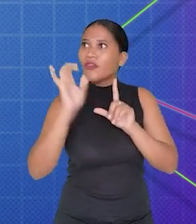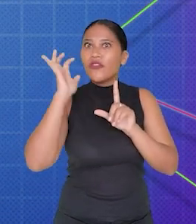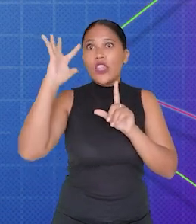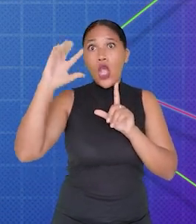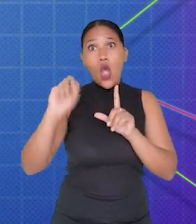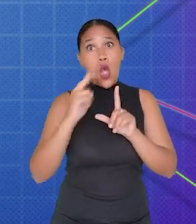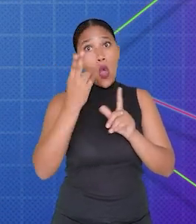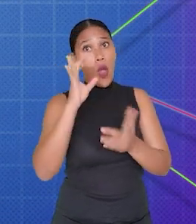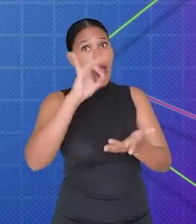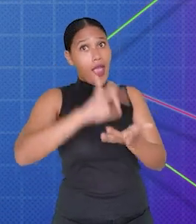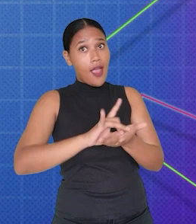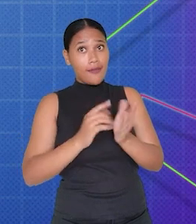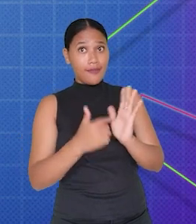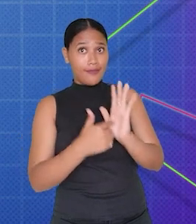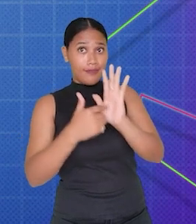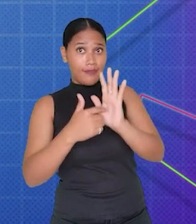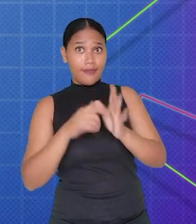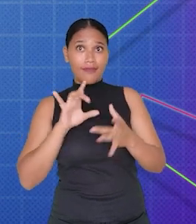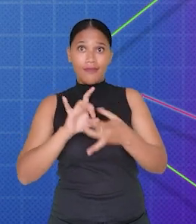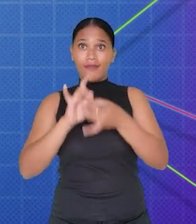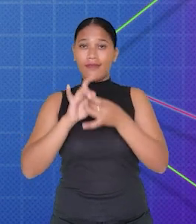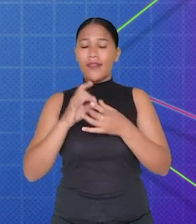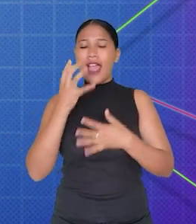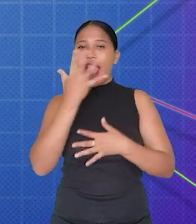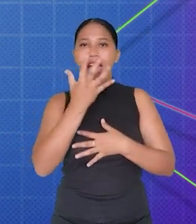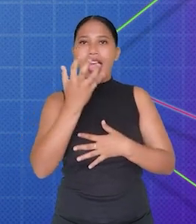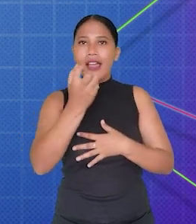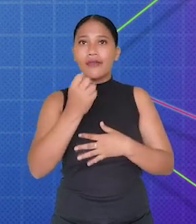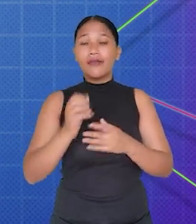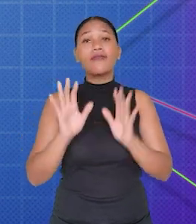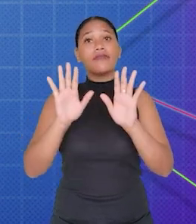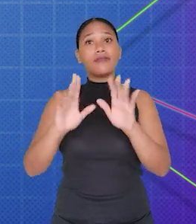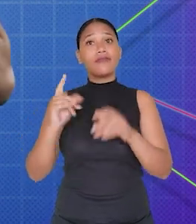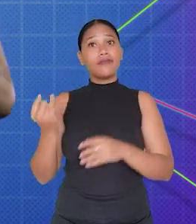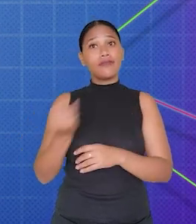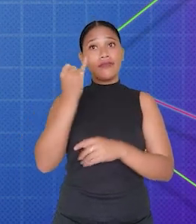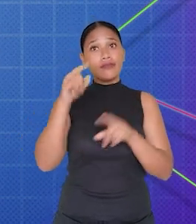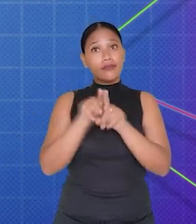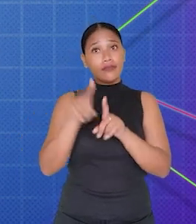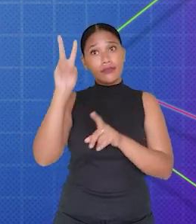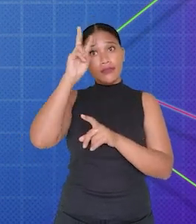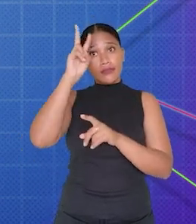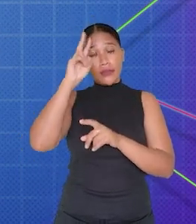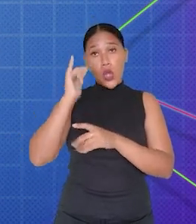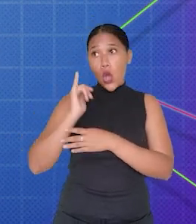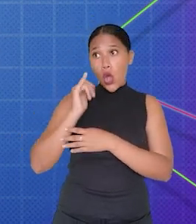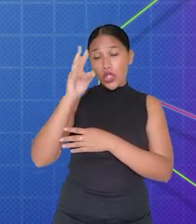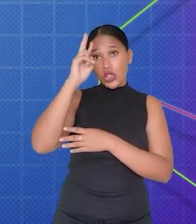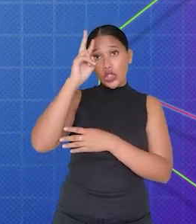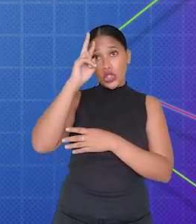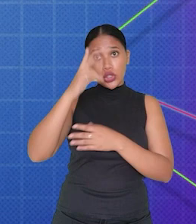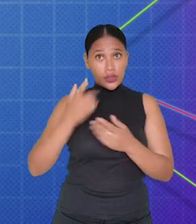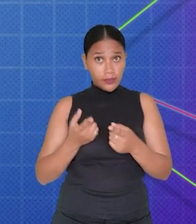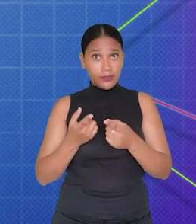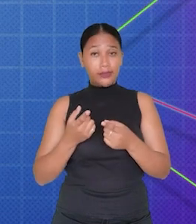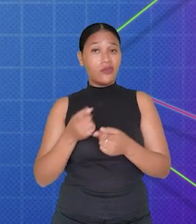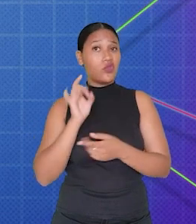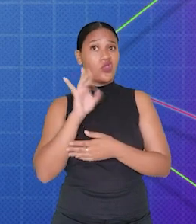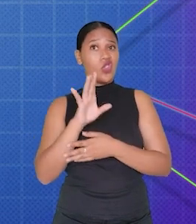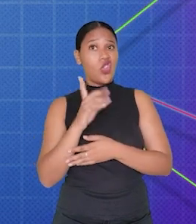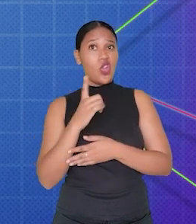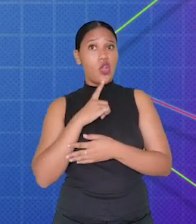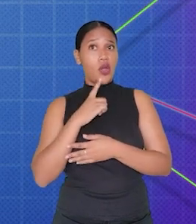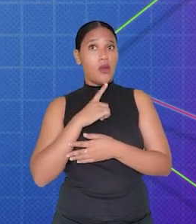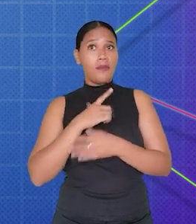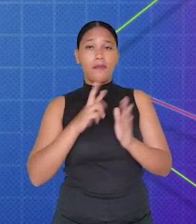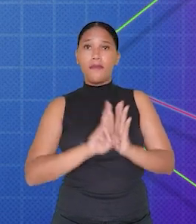que apresentam essas histórias de forma envolvente e atraente. No entanto, é importante lembrar que contar histórias invisibilizadas não é apenas